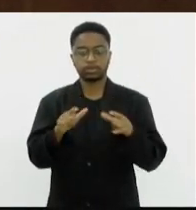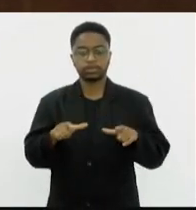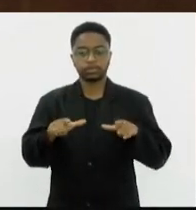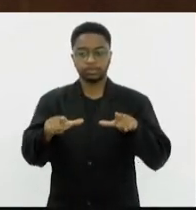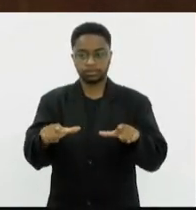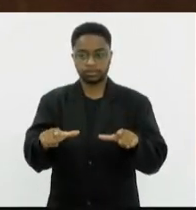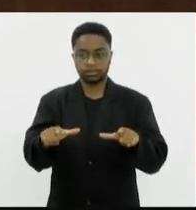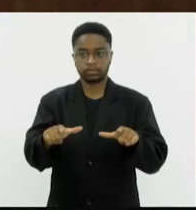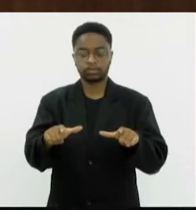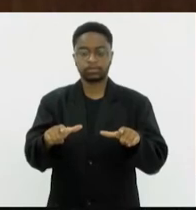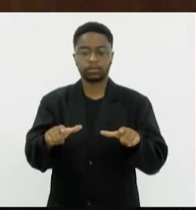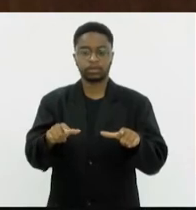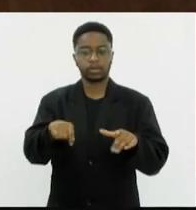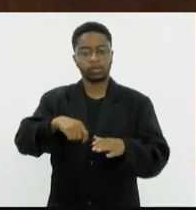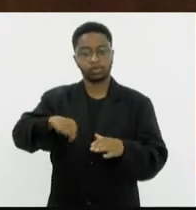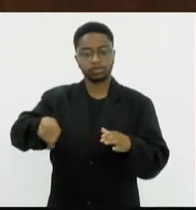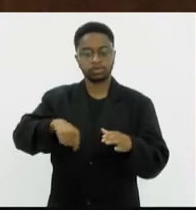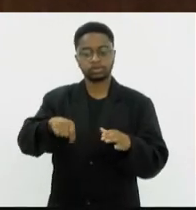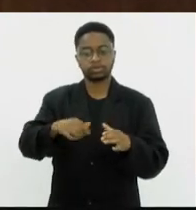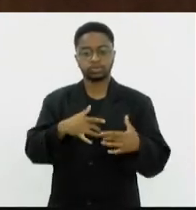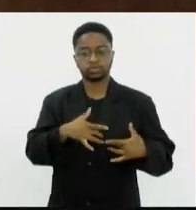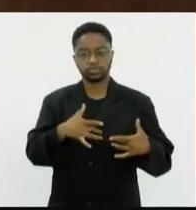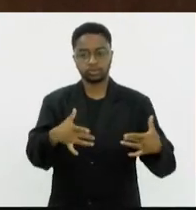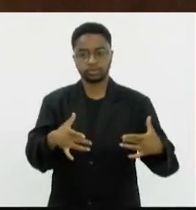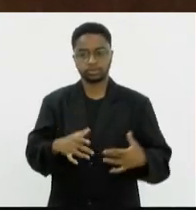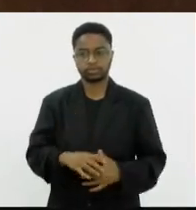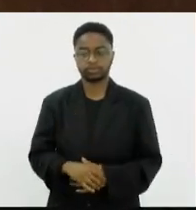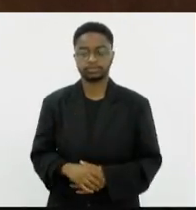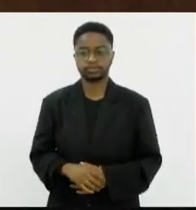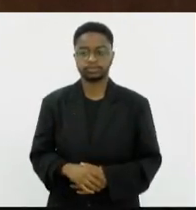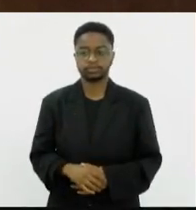Singer à Cozinha Solidária do Chapéu Mangueira.